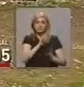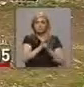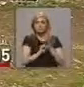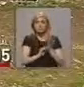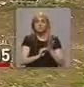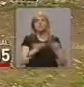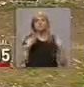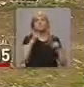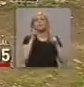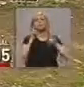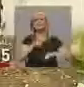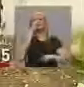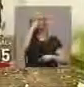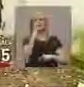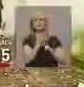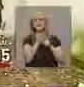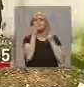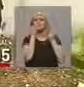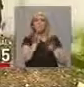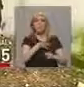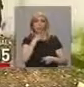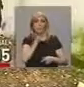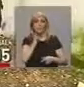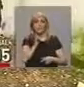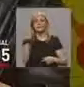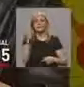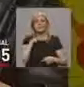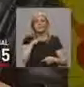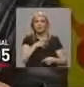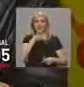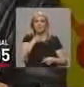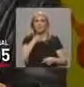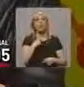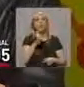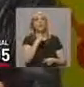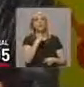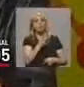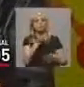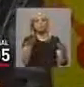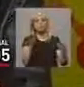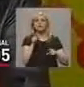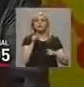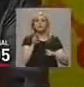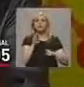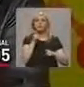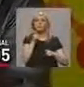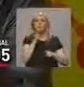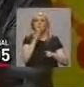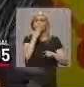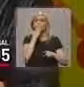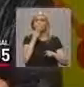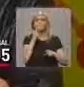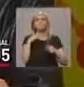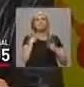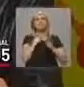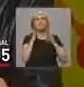Mas é sobretudo uma história pouco contada que quer contar. Não vou dizer que esse aspecto quase de inaugural não